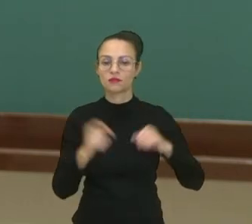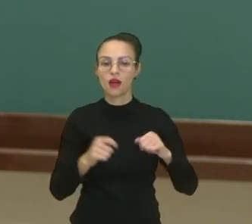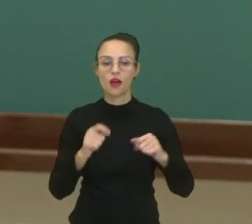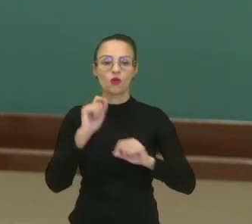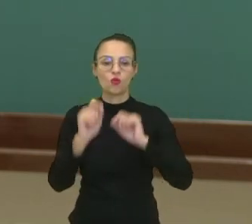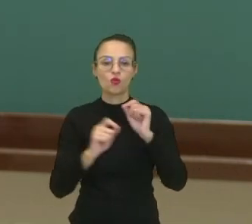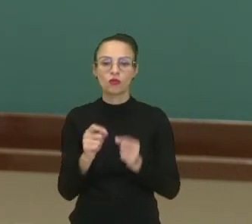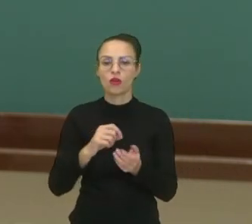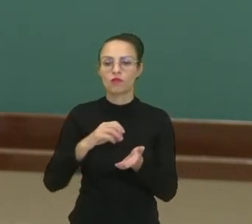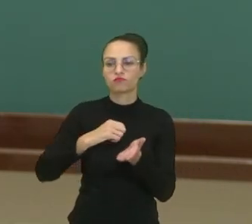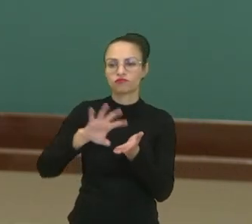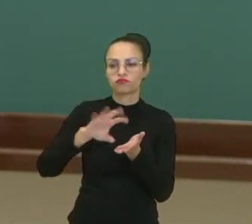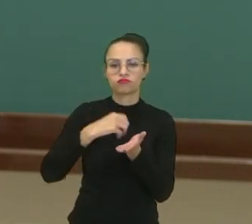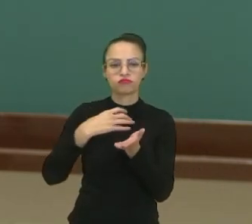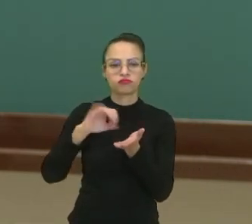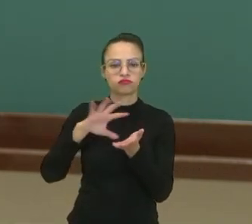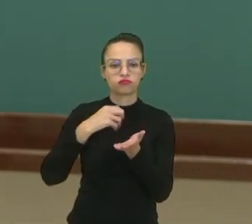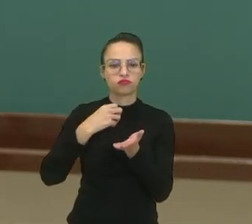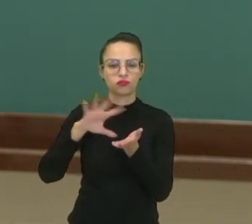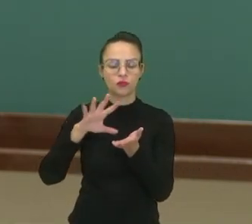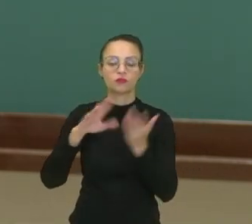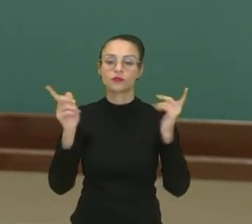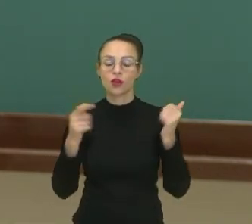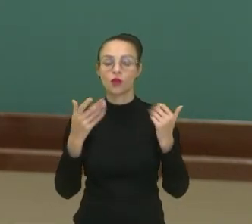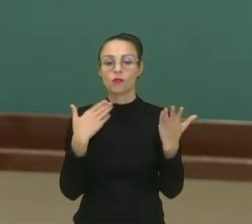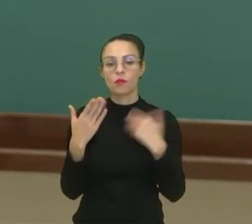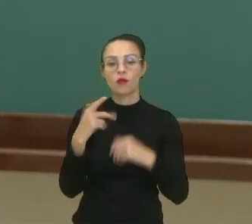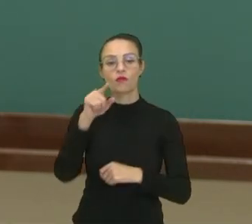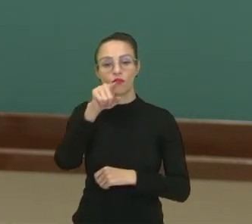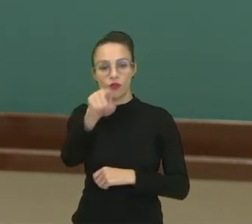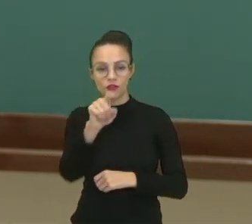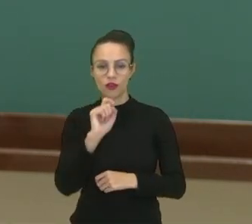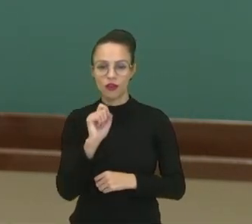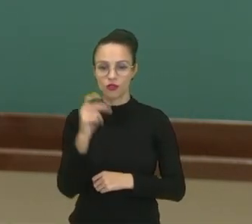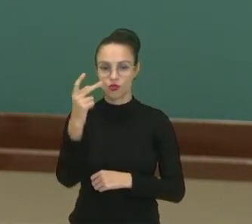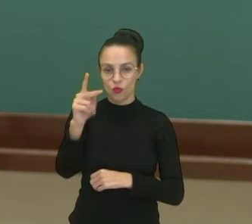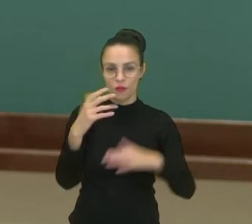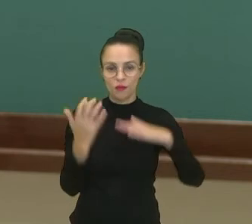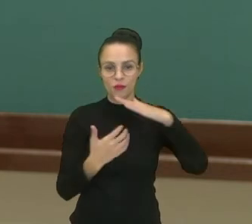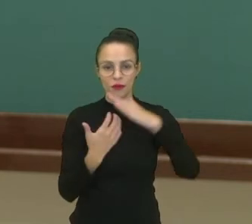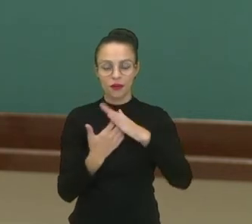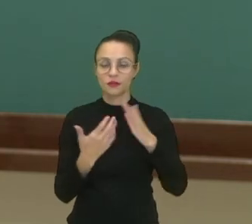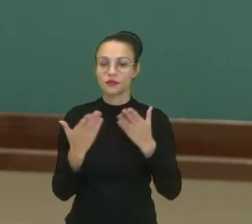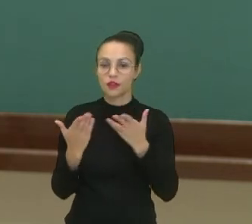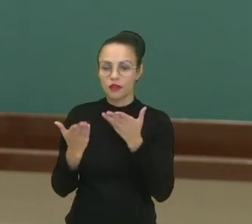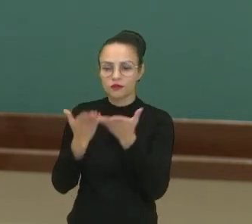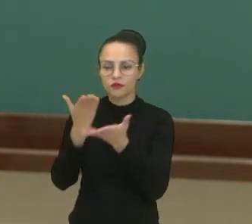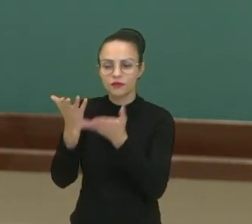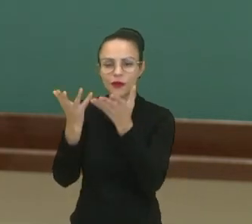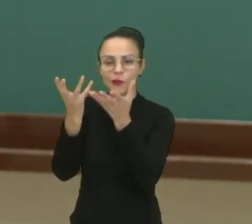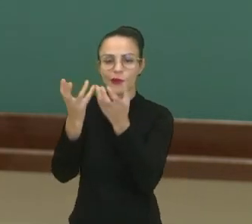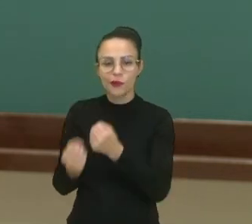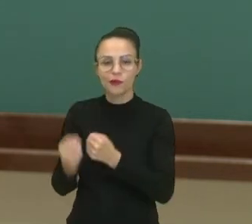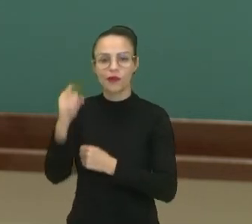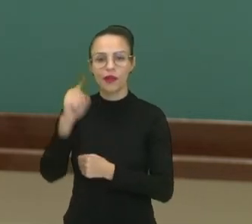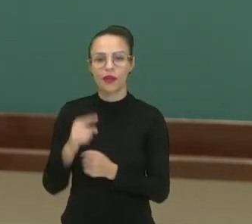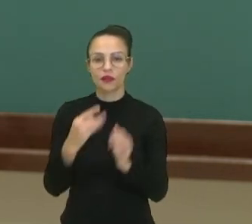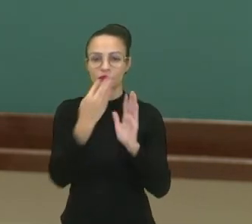transmissão de dados. Então, eu estou conversando, ó, você e sua empresa. Então, eu percebo que é um texto o